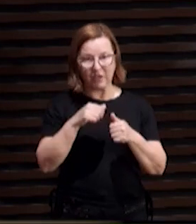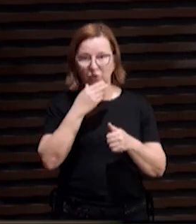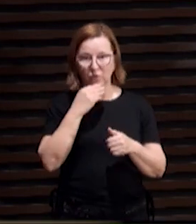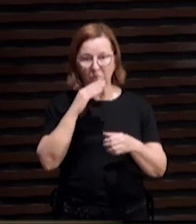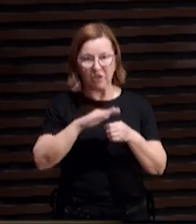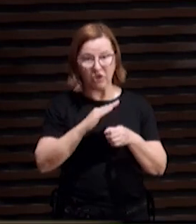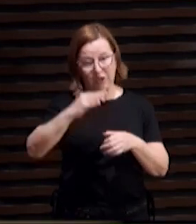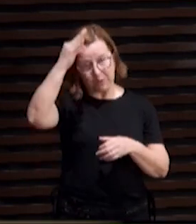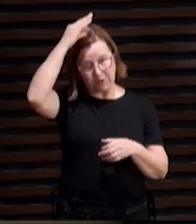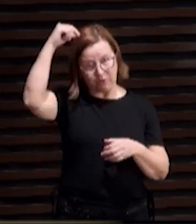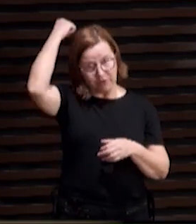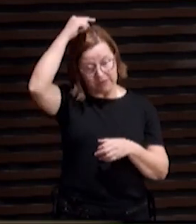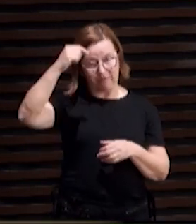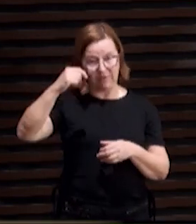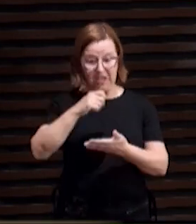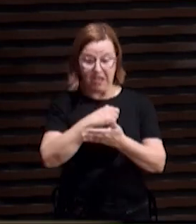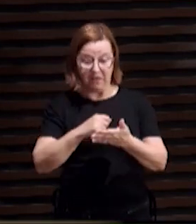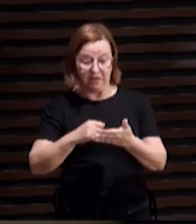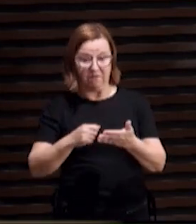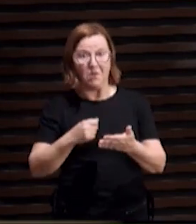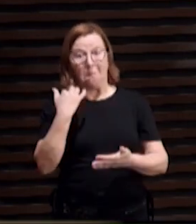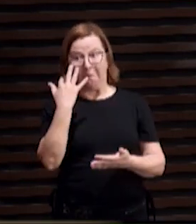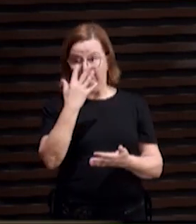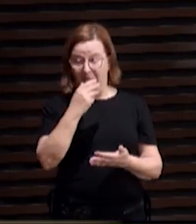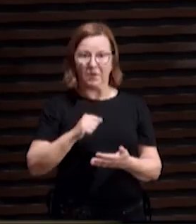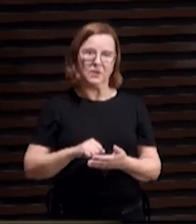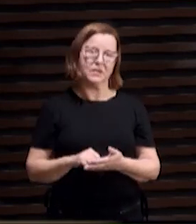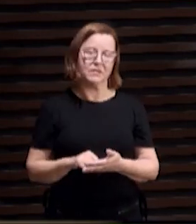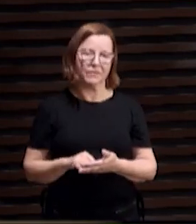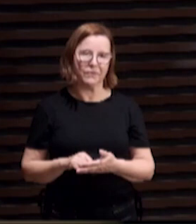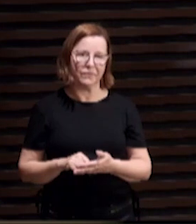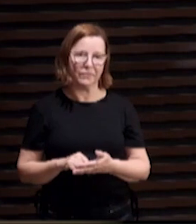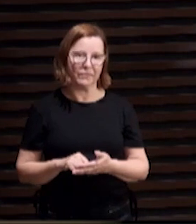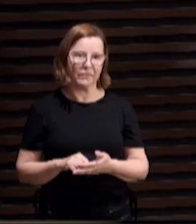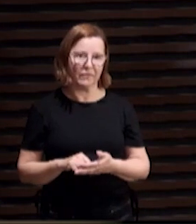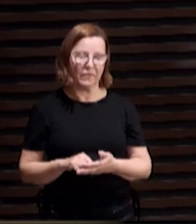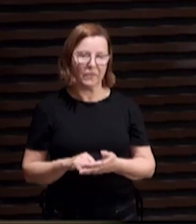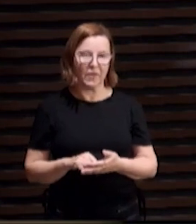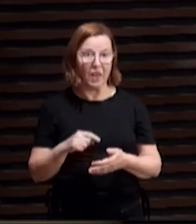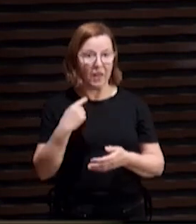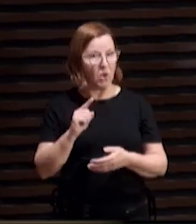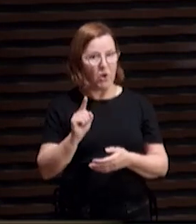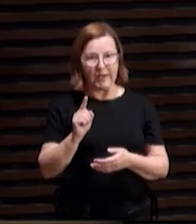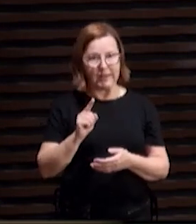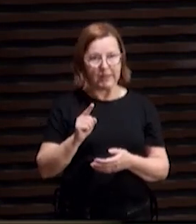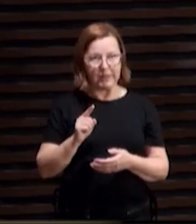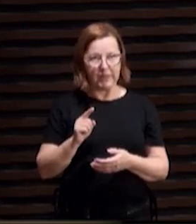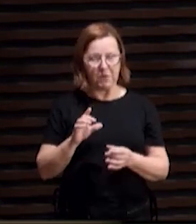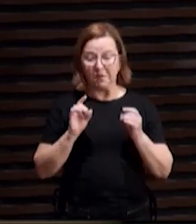maneira muito eloquente. Moço, nós não somos dos que retroagem da fé, nós somos dos